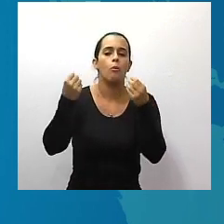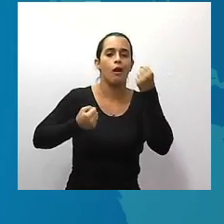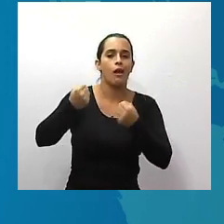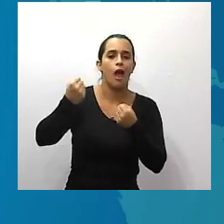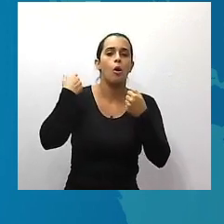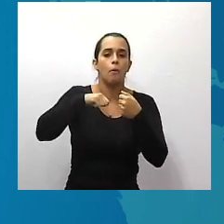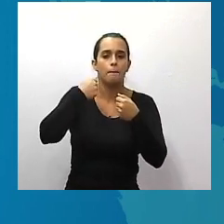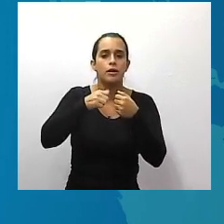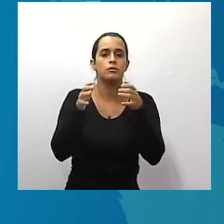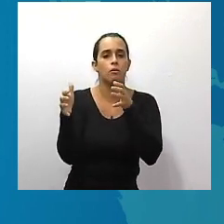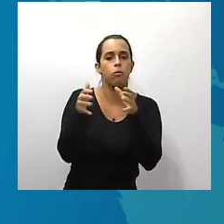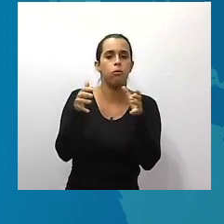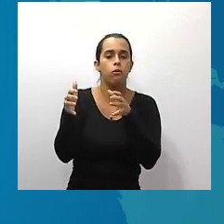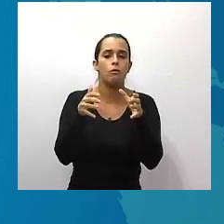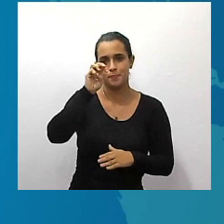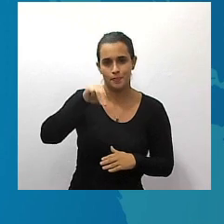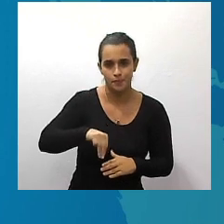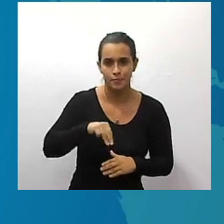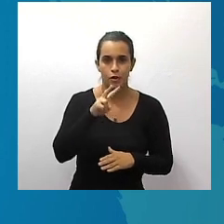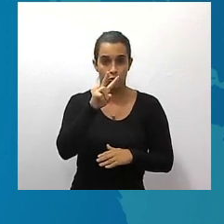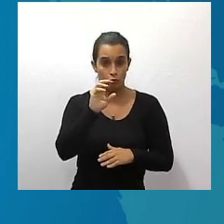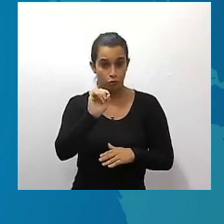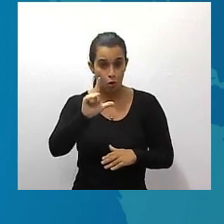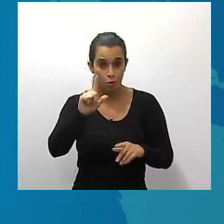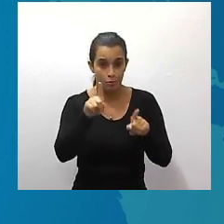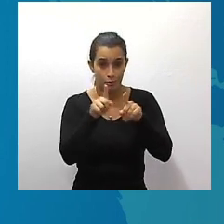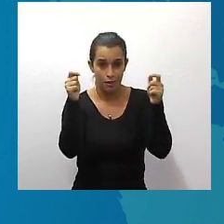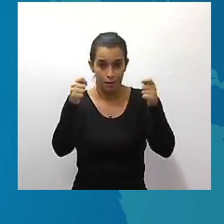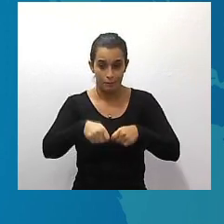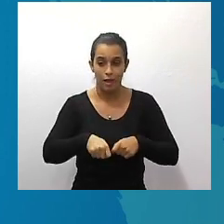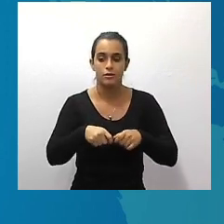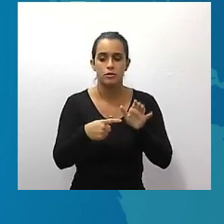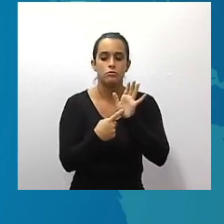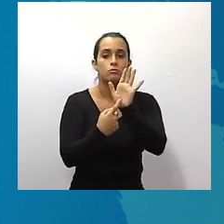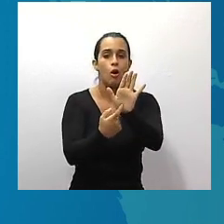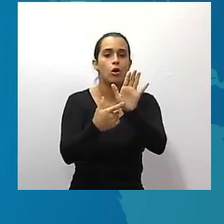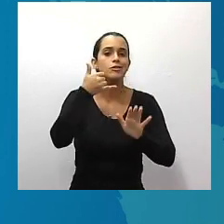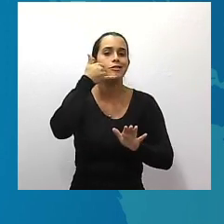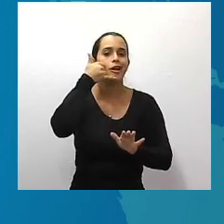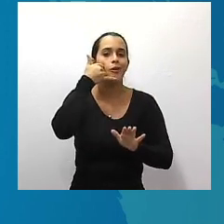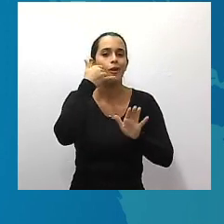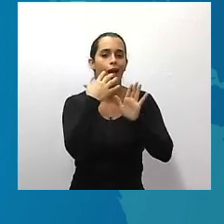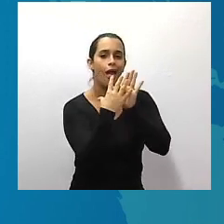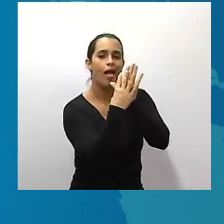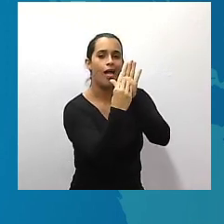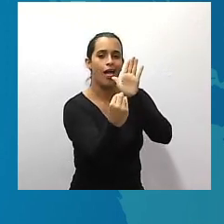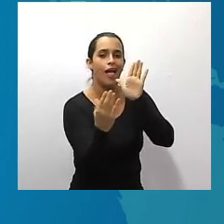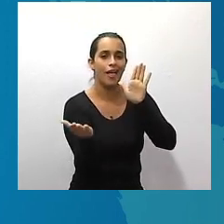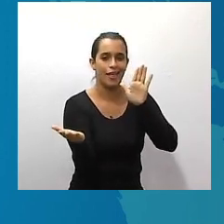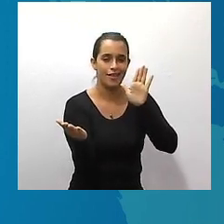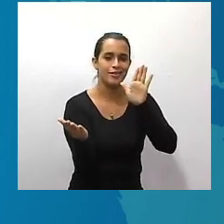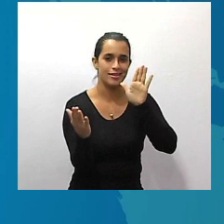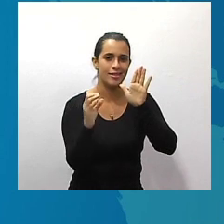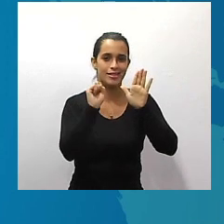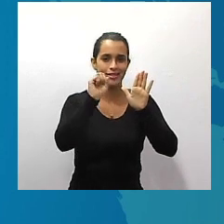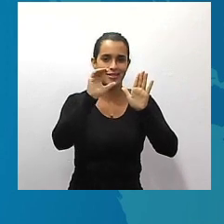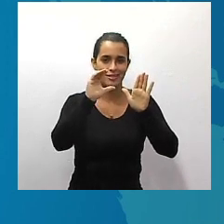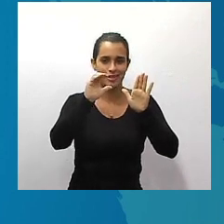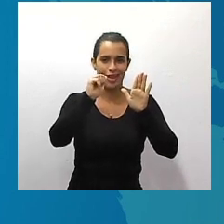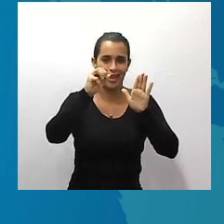desse bem útil e água é vida, tá bom? Então não desperdice água. E eu vou aproveitar